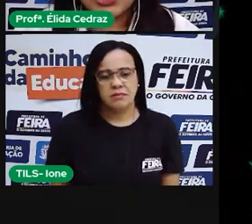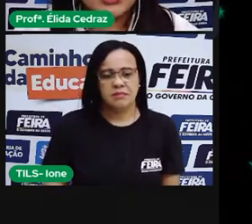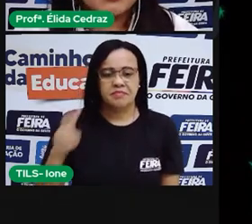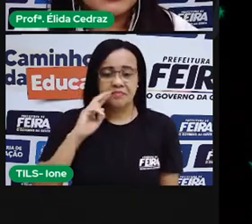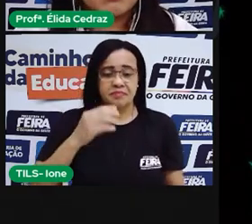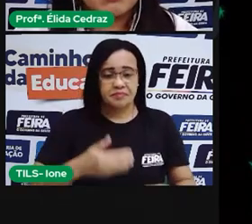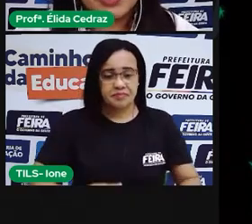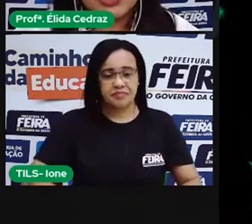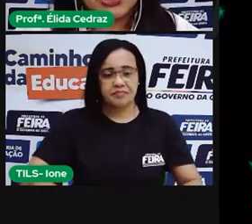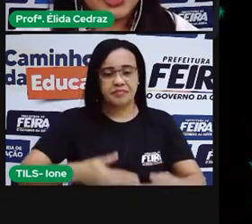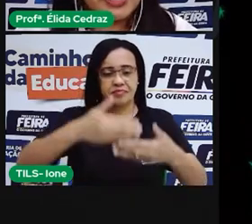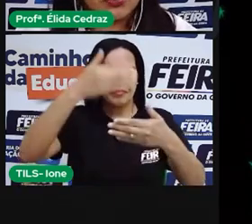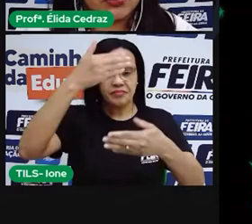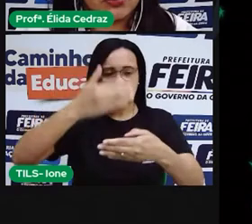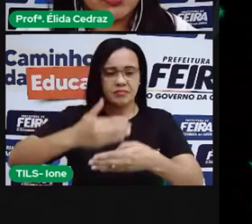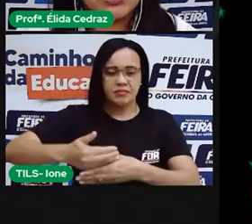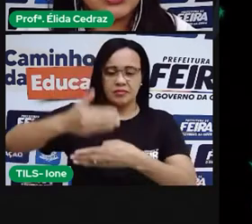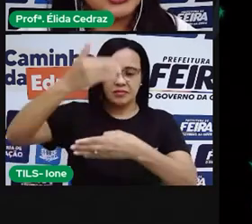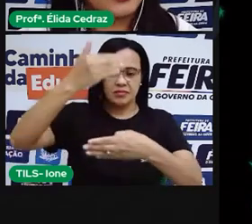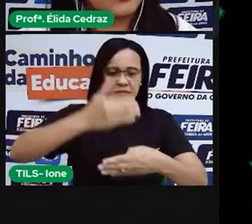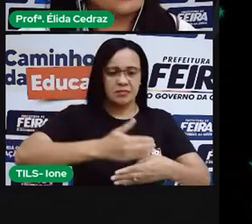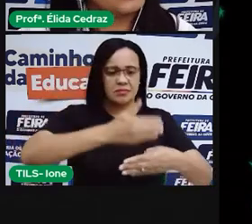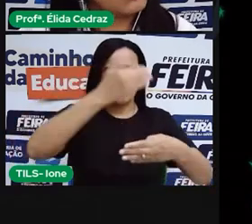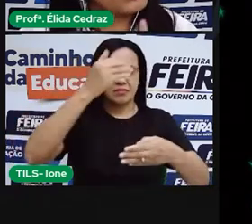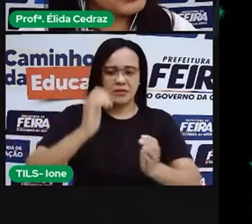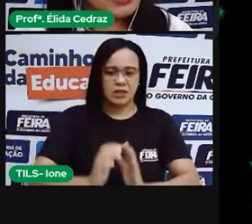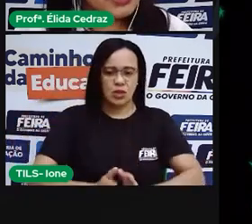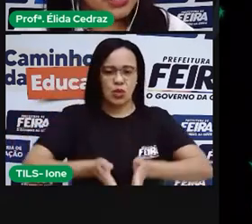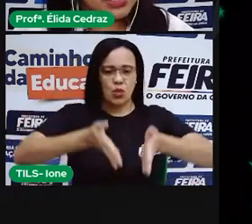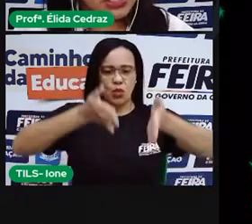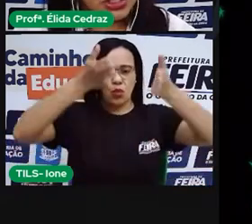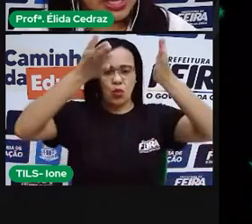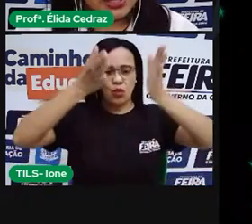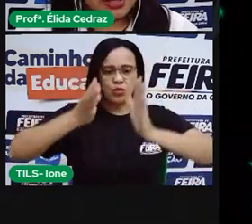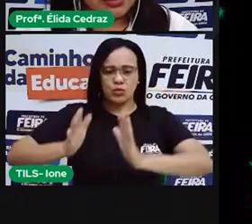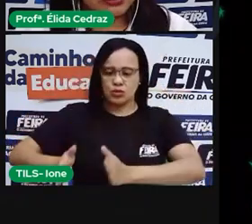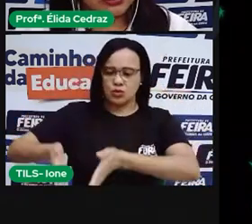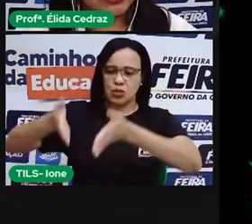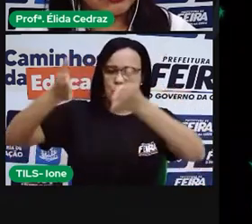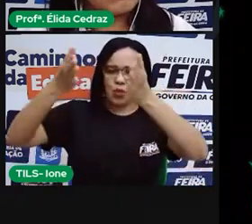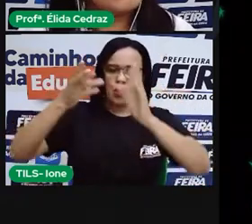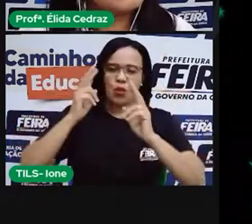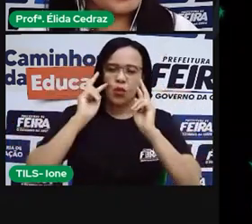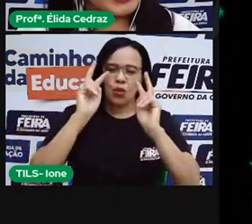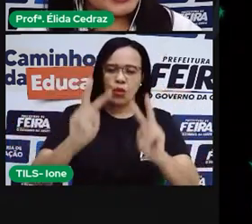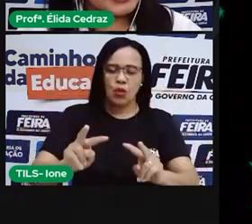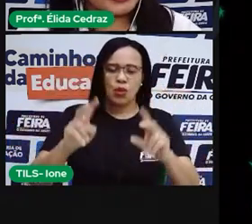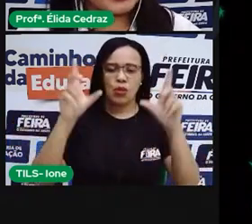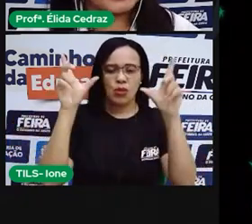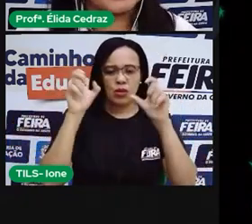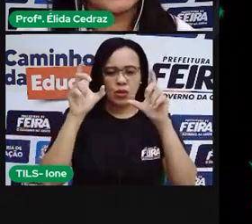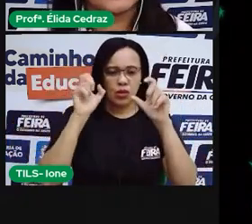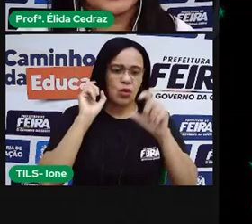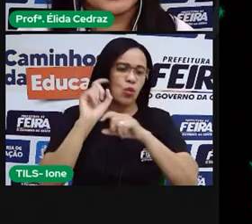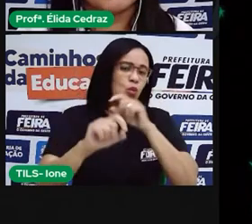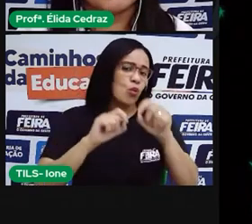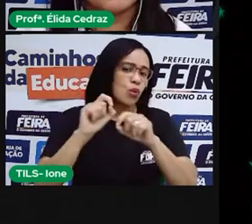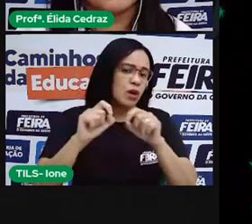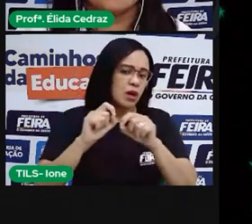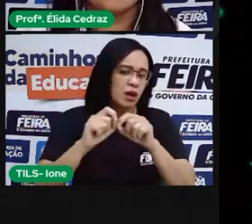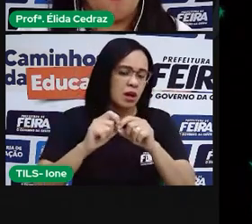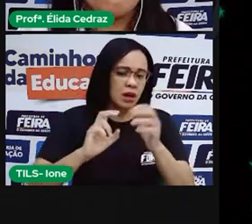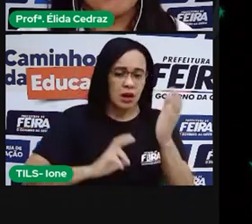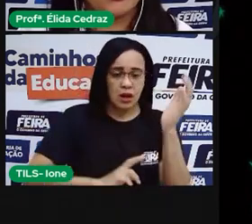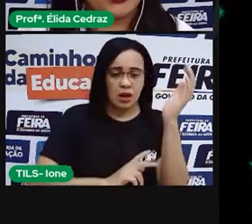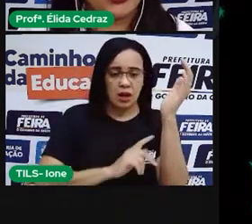Nós temos que preencher as lacunas de acordo com o que você está observando. Não é a escada. Ali nós temos